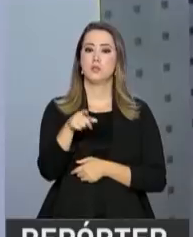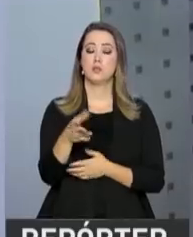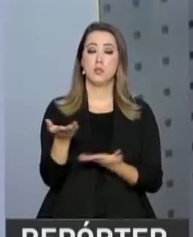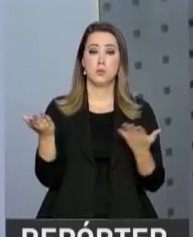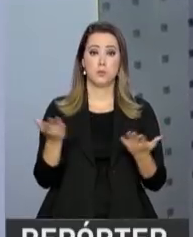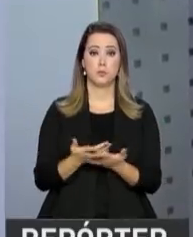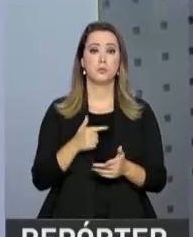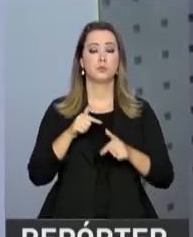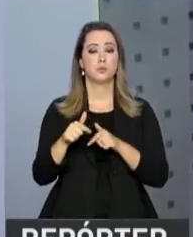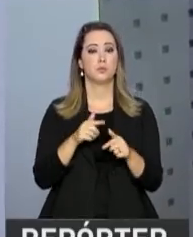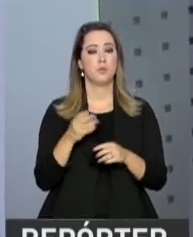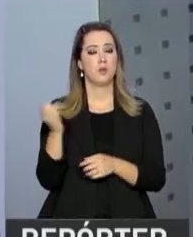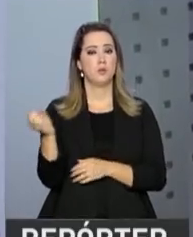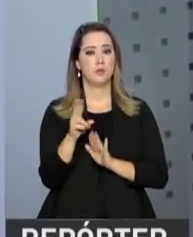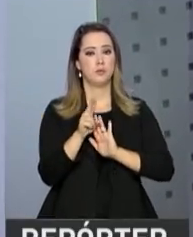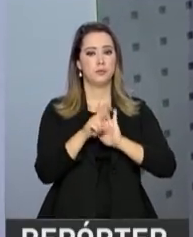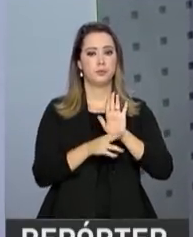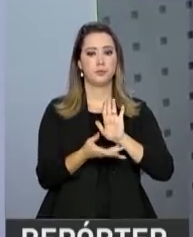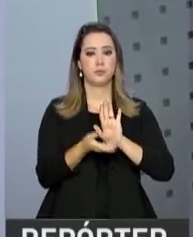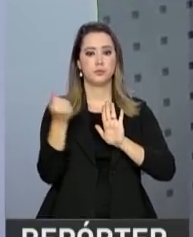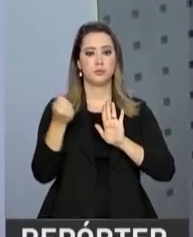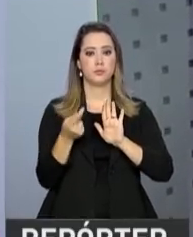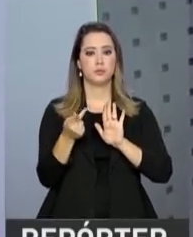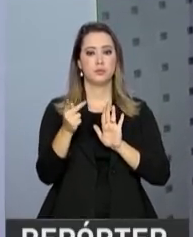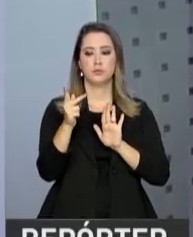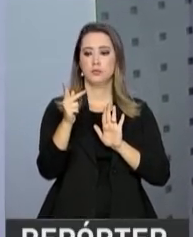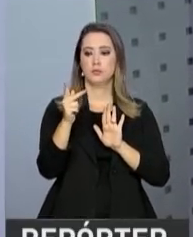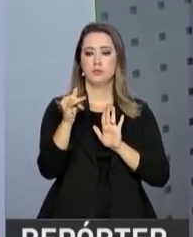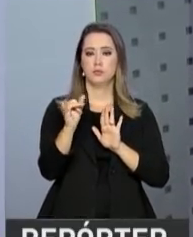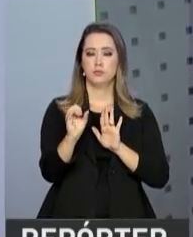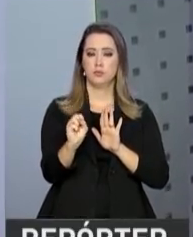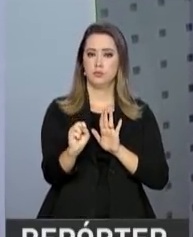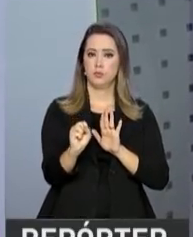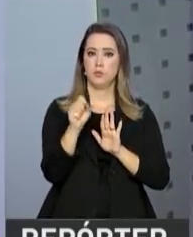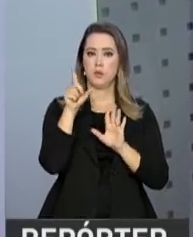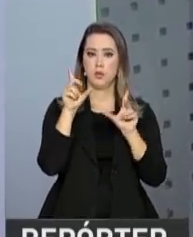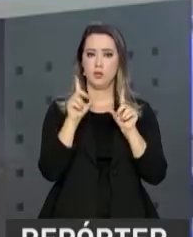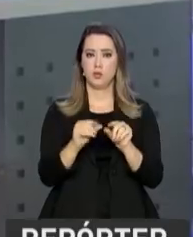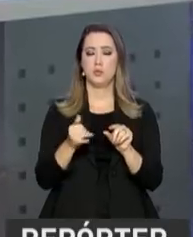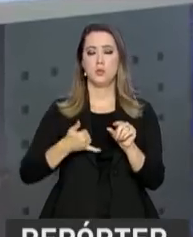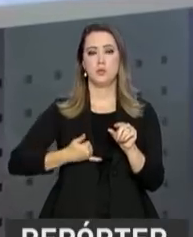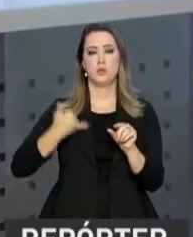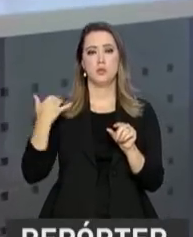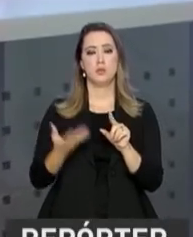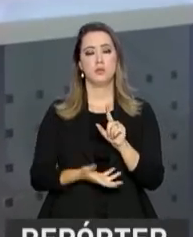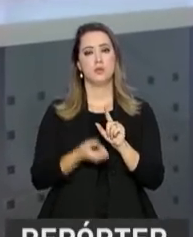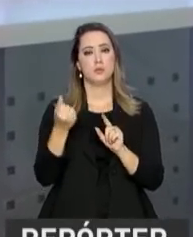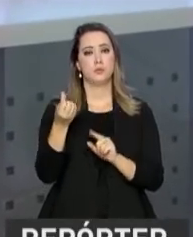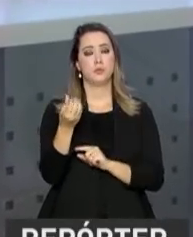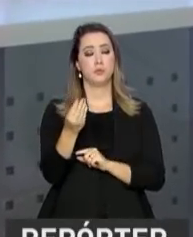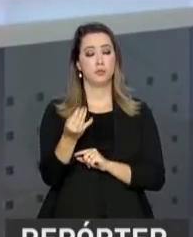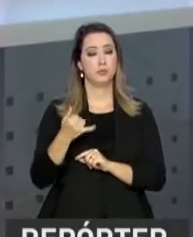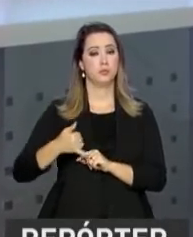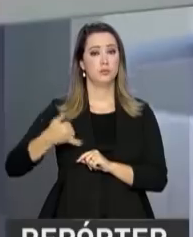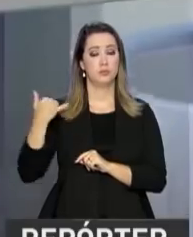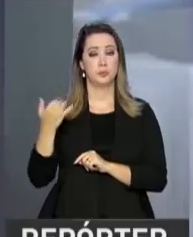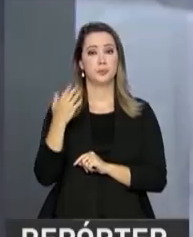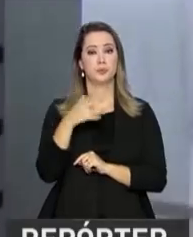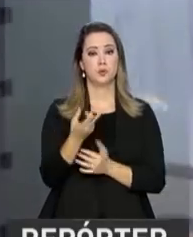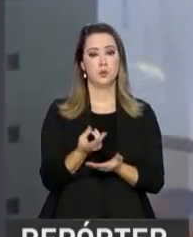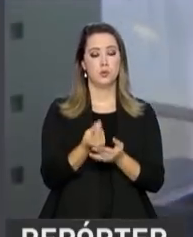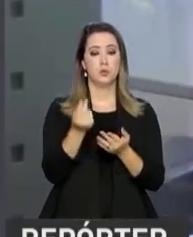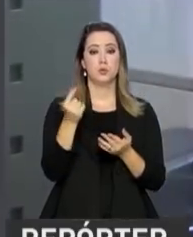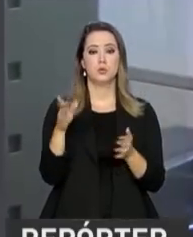beneficiado com a nova regra do saque do fundo do pis/pasep e reduziu a idade mínima para 60 anos o